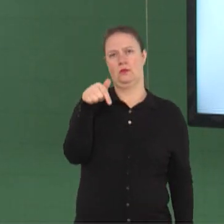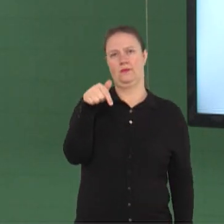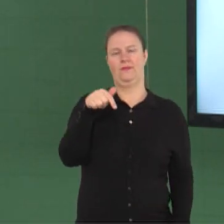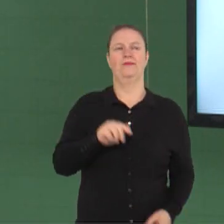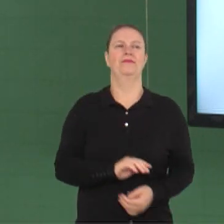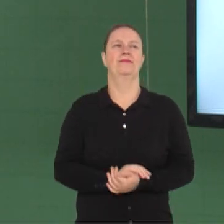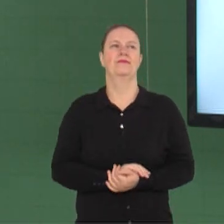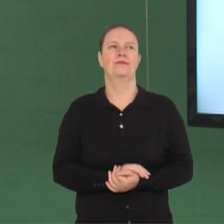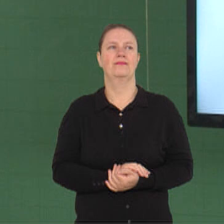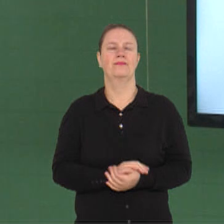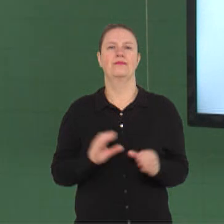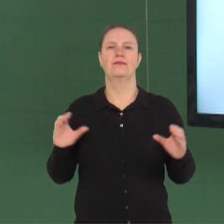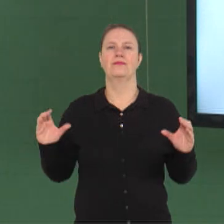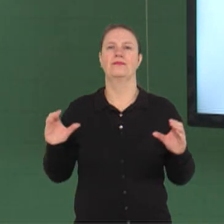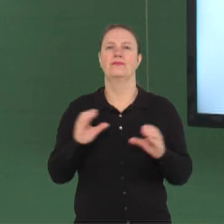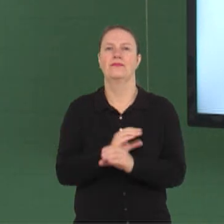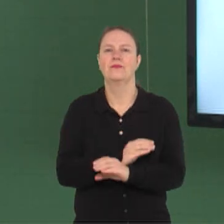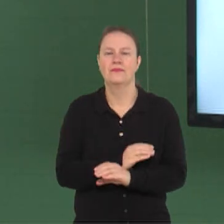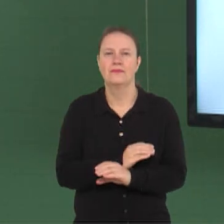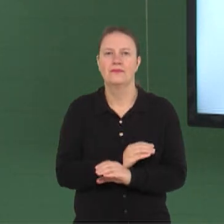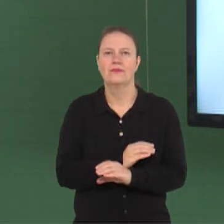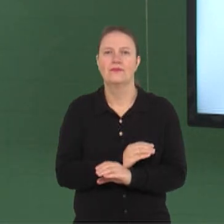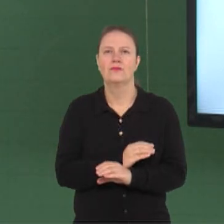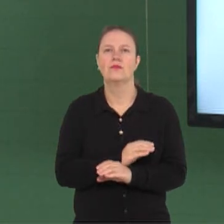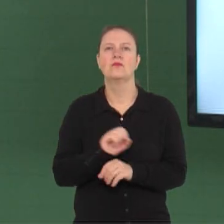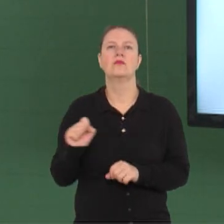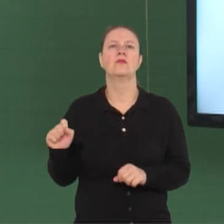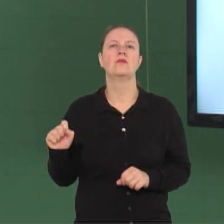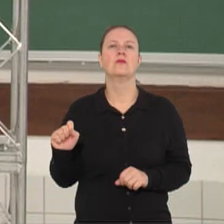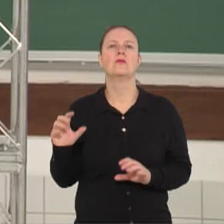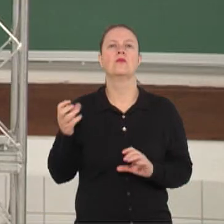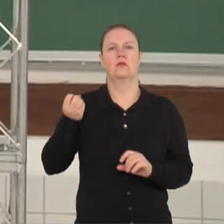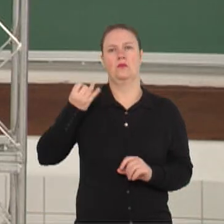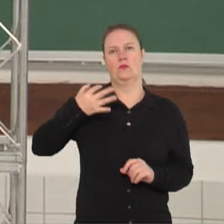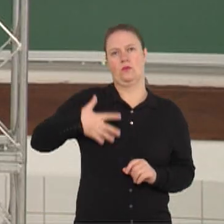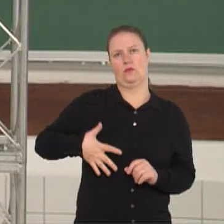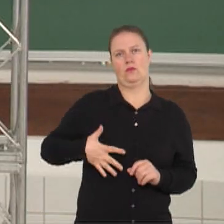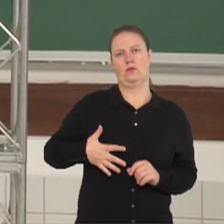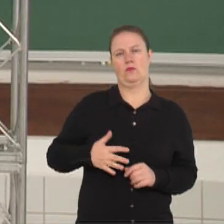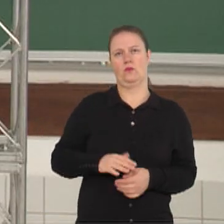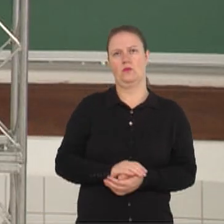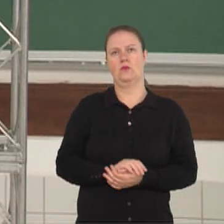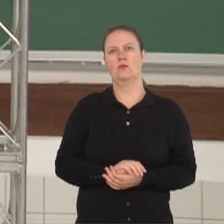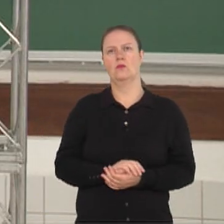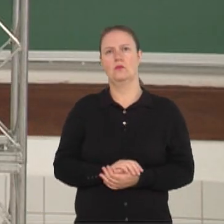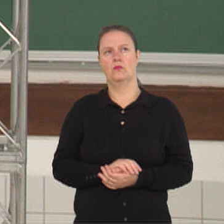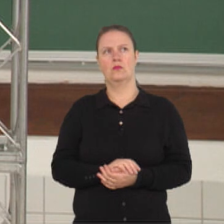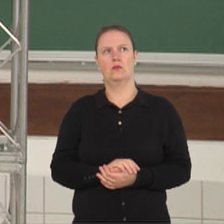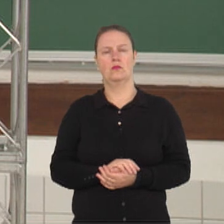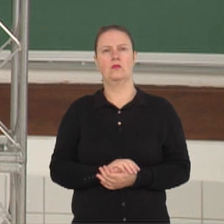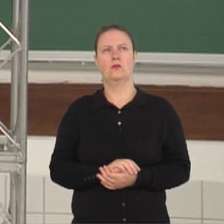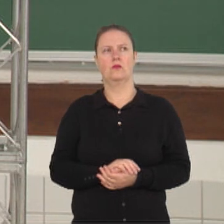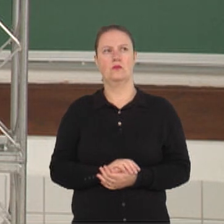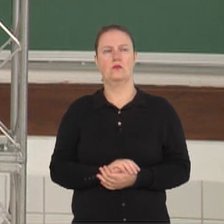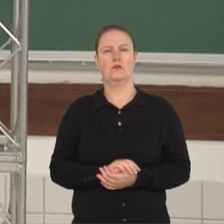Então, 57 é o valor numérico quando a função vale